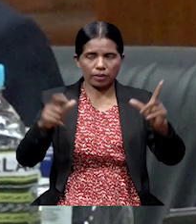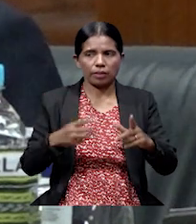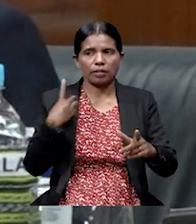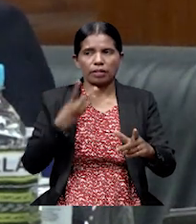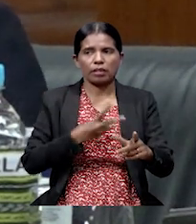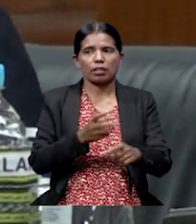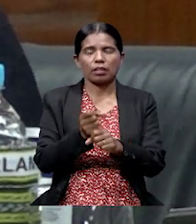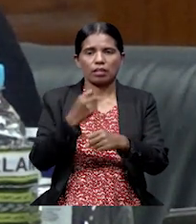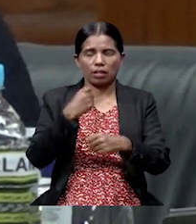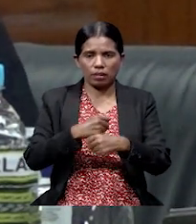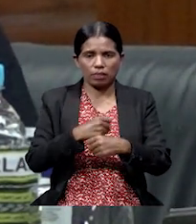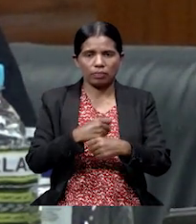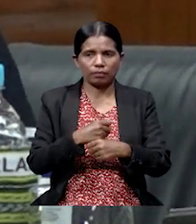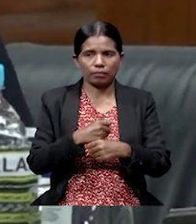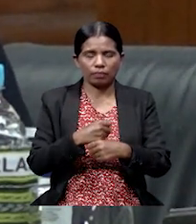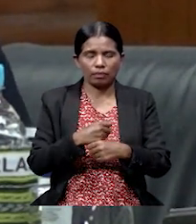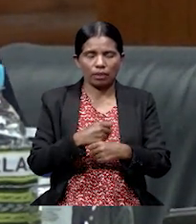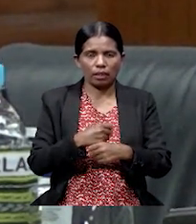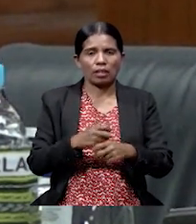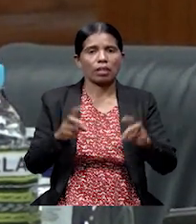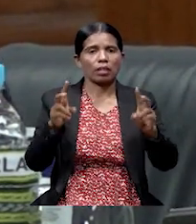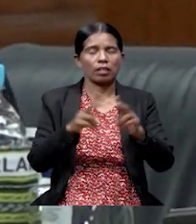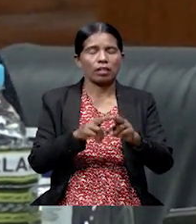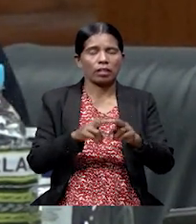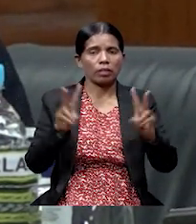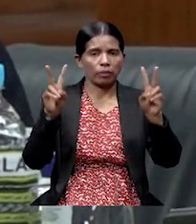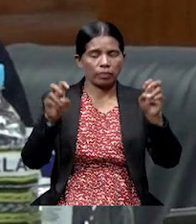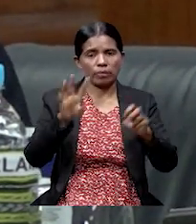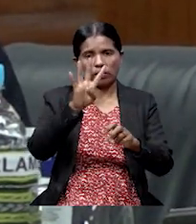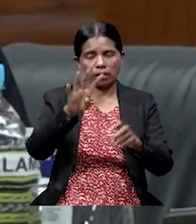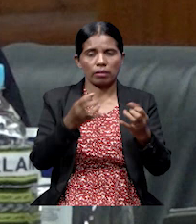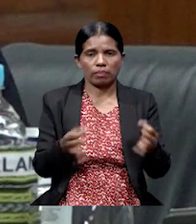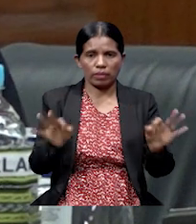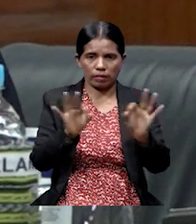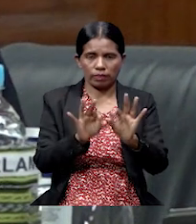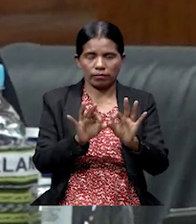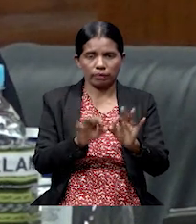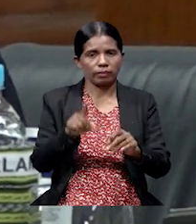Itahalo é um ponto muito importante. E também a